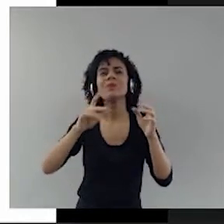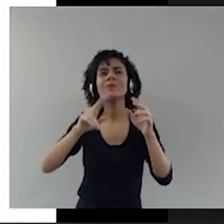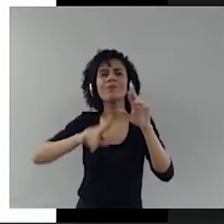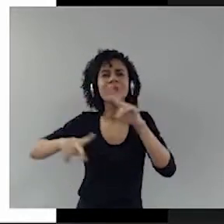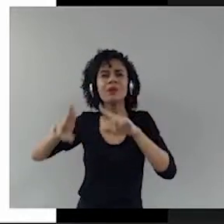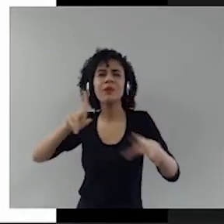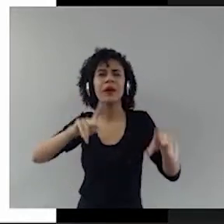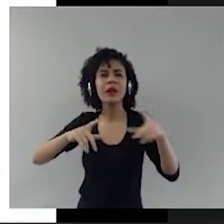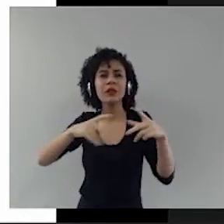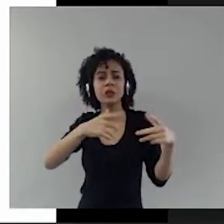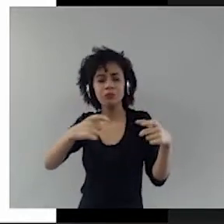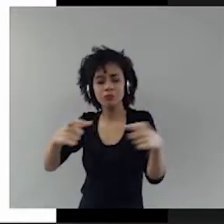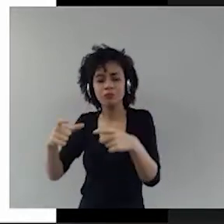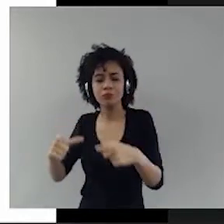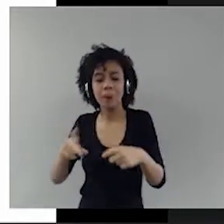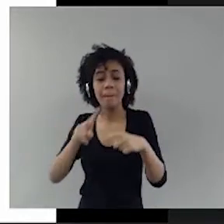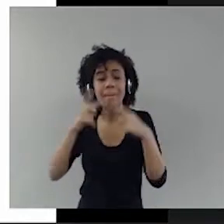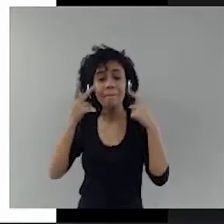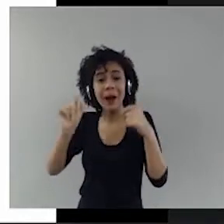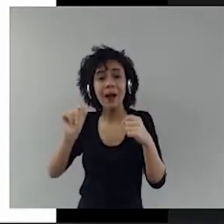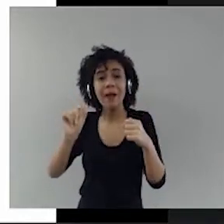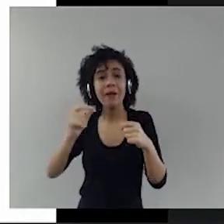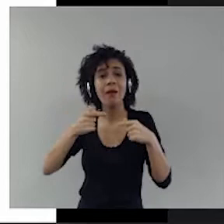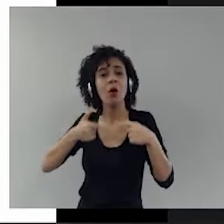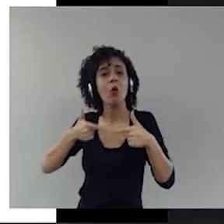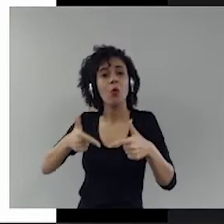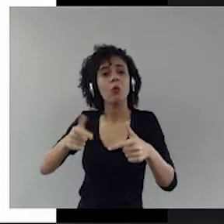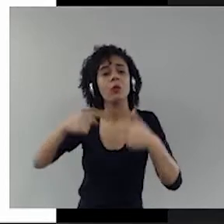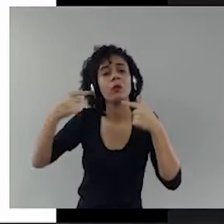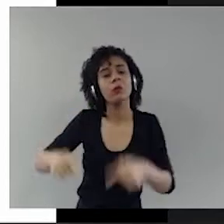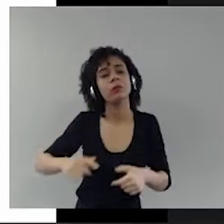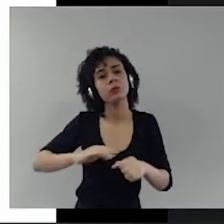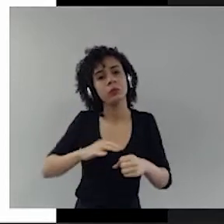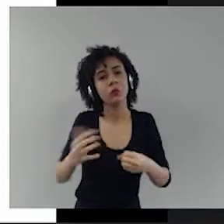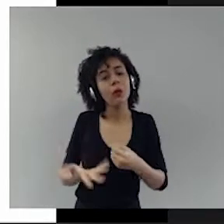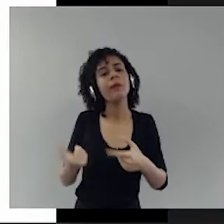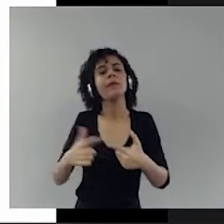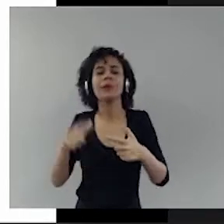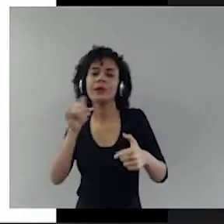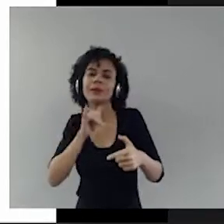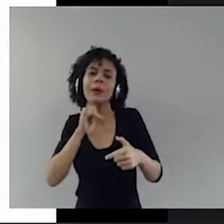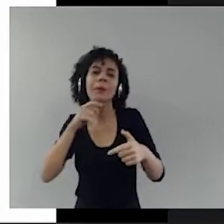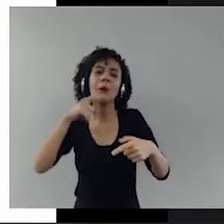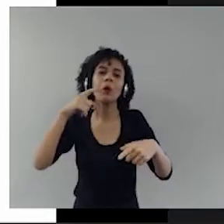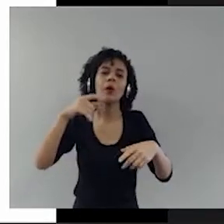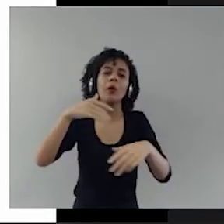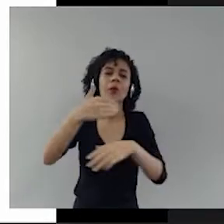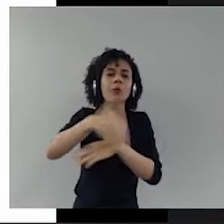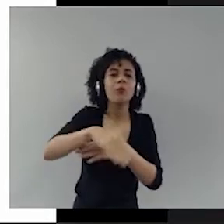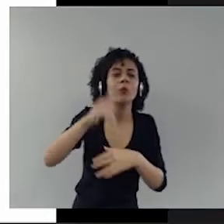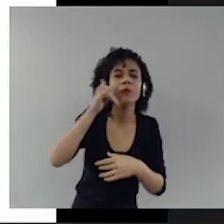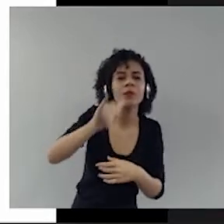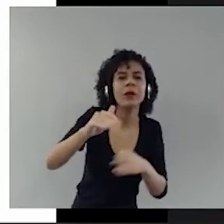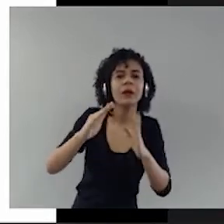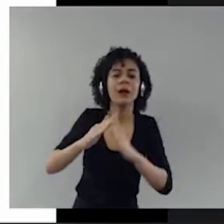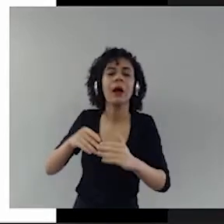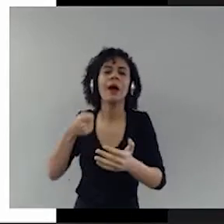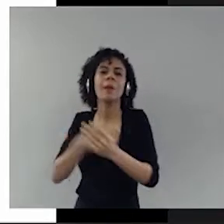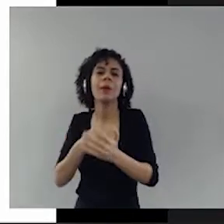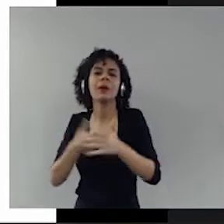combate da pandemia da convite é um entre outras coisas previu a restrição à circulação de pessoas uso